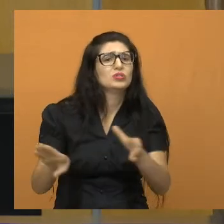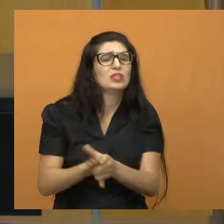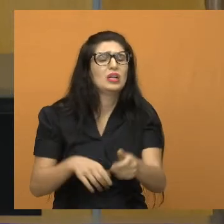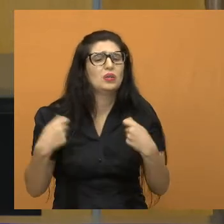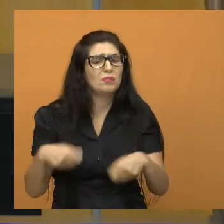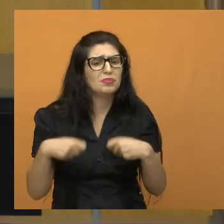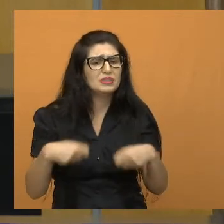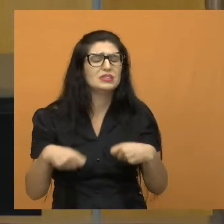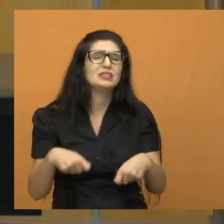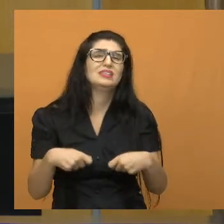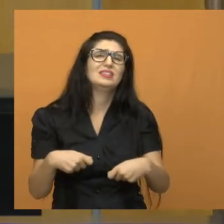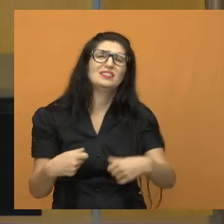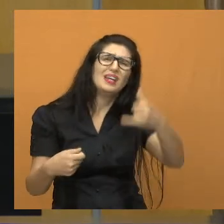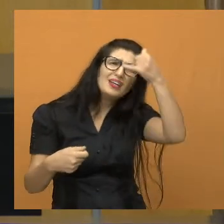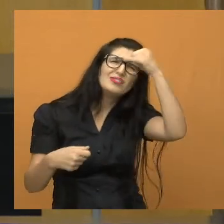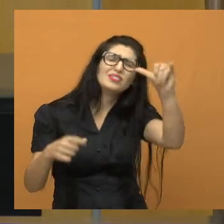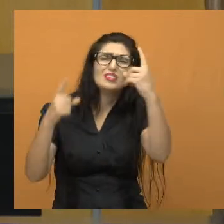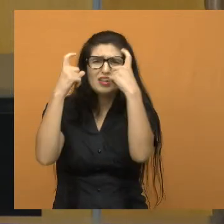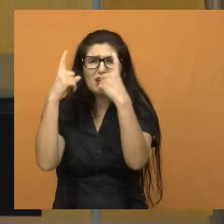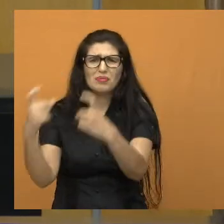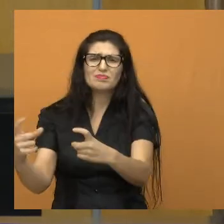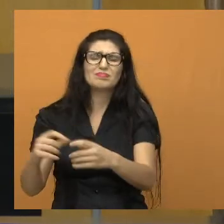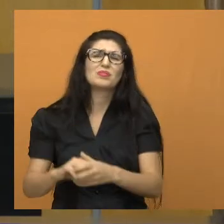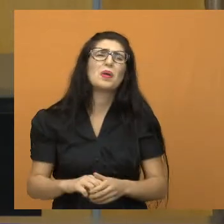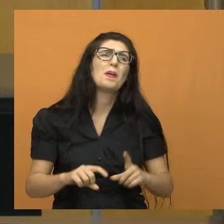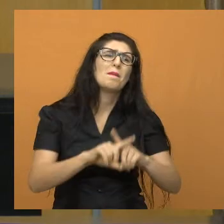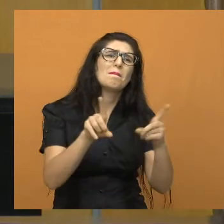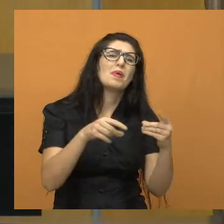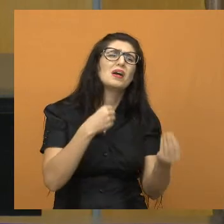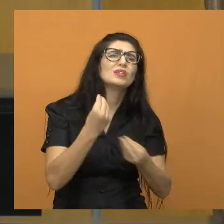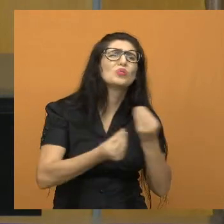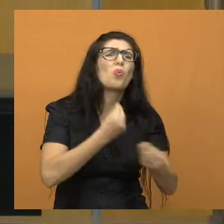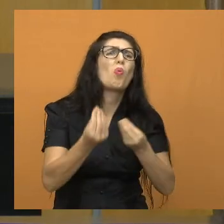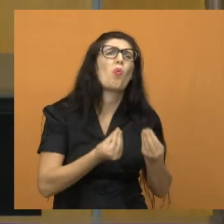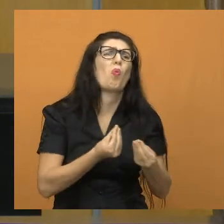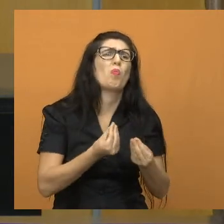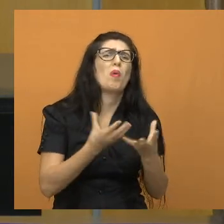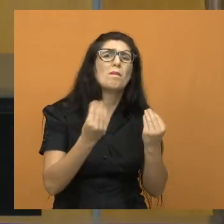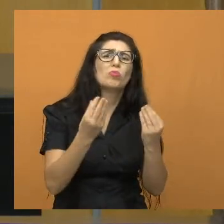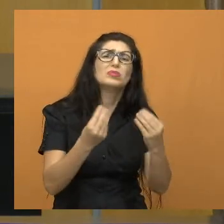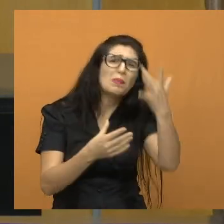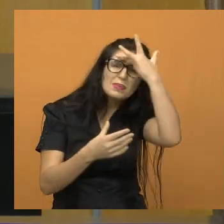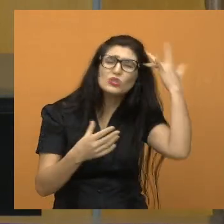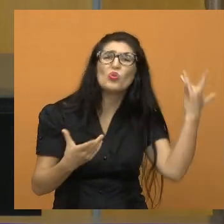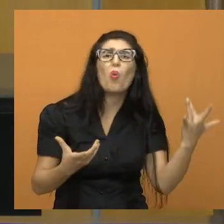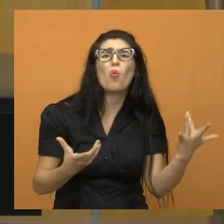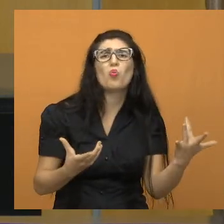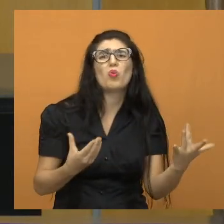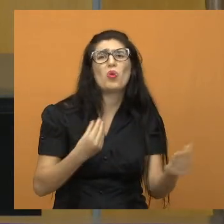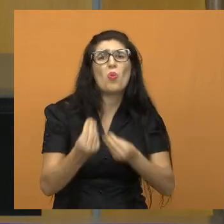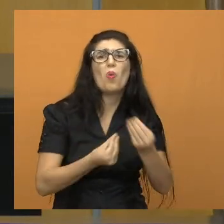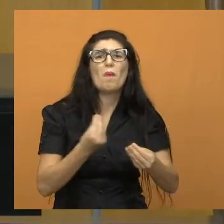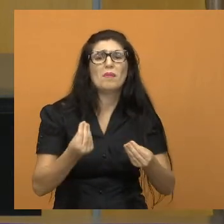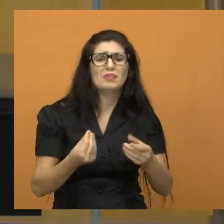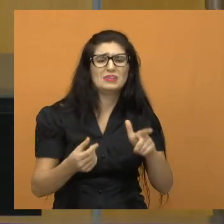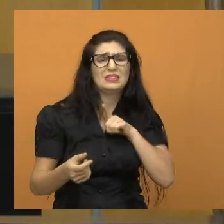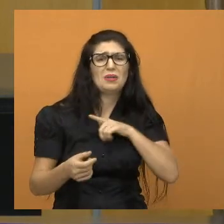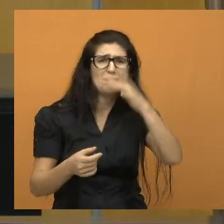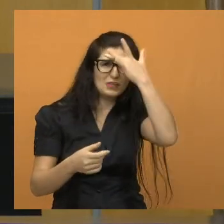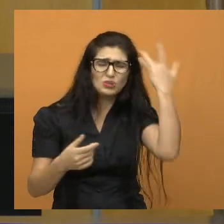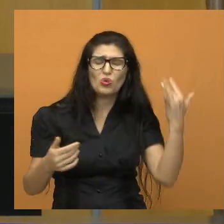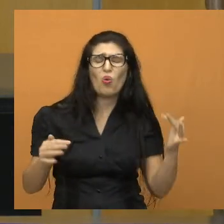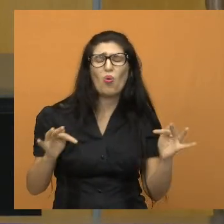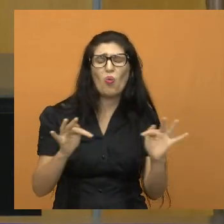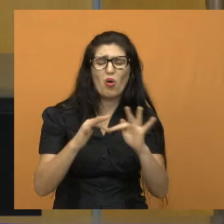gastamos muito depois correndo atrás do prejuízo. Né? Hoje, por exemplo, quanto a família não está sofrendo com